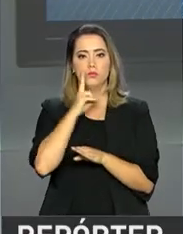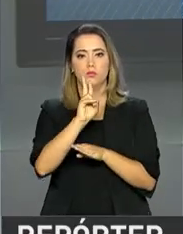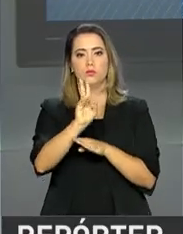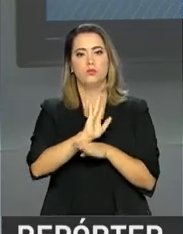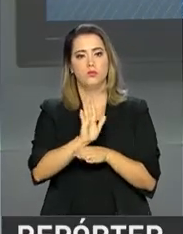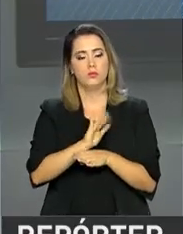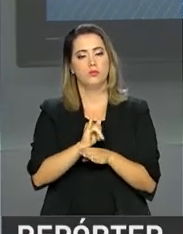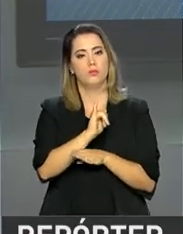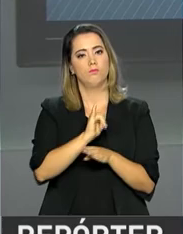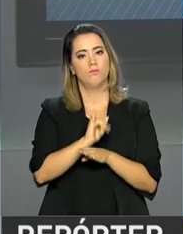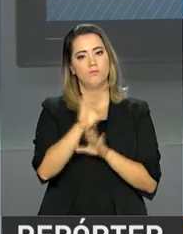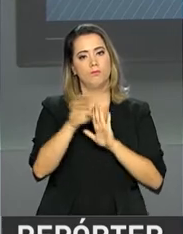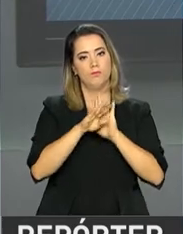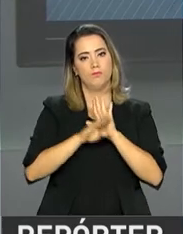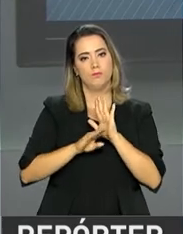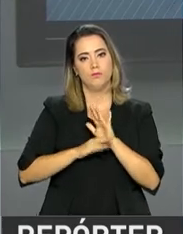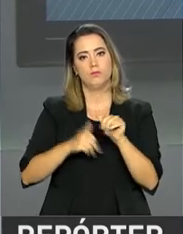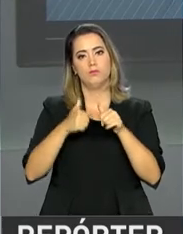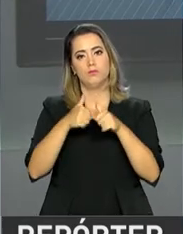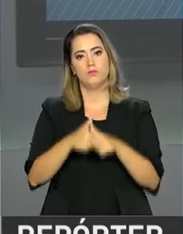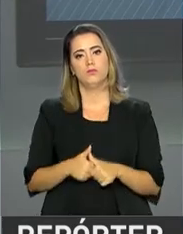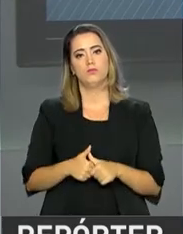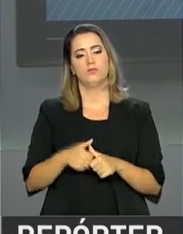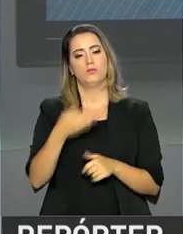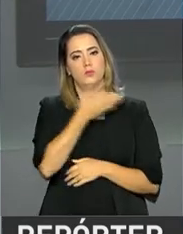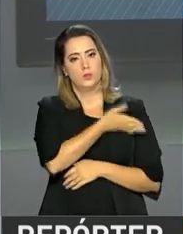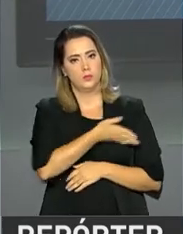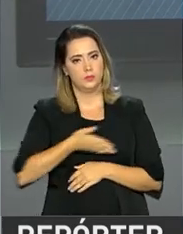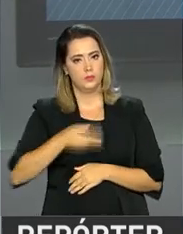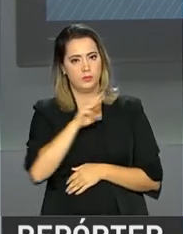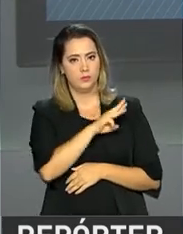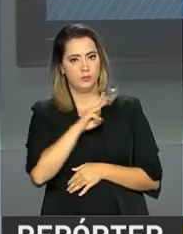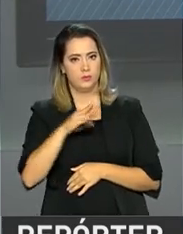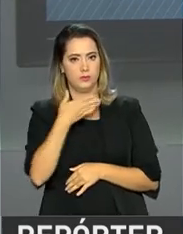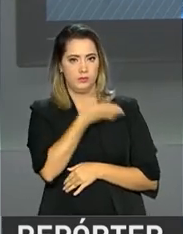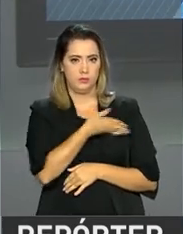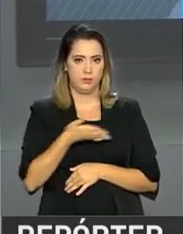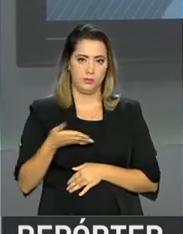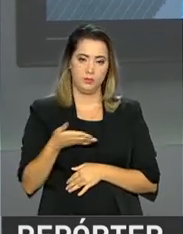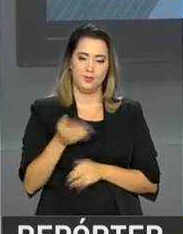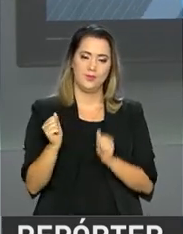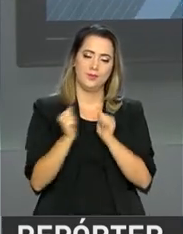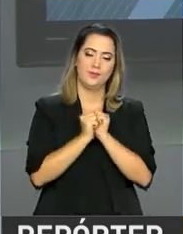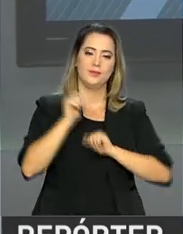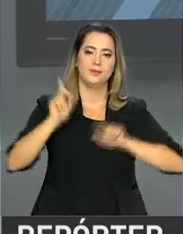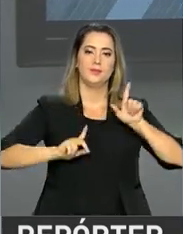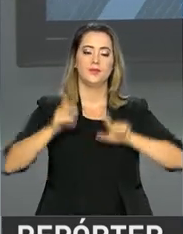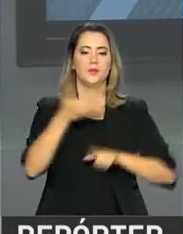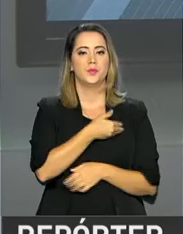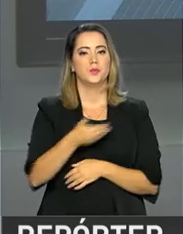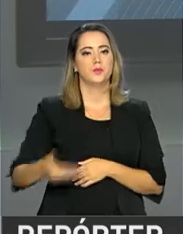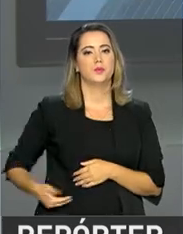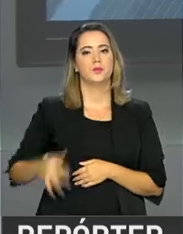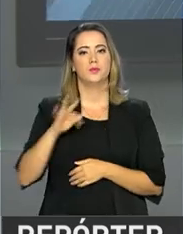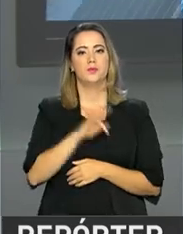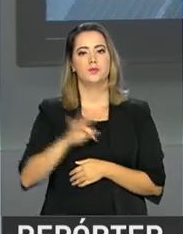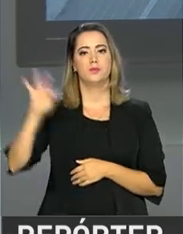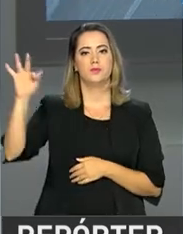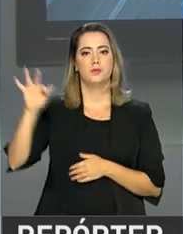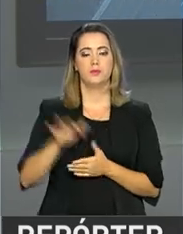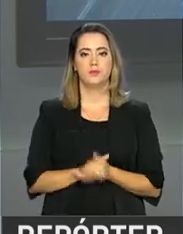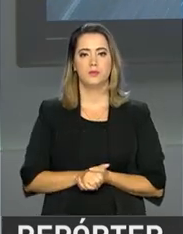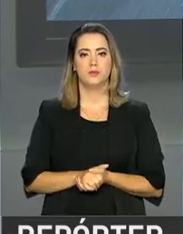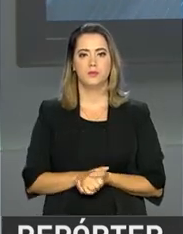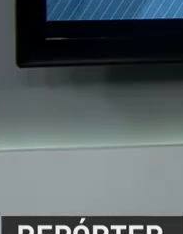reportagens no youtube e toda a nossa programação também está na página da nbr na internet continue com a gente na nbr a tv do governo